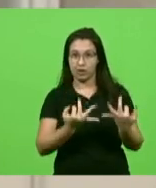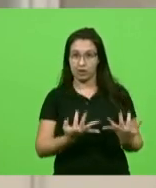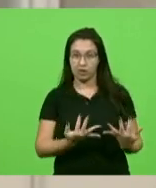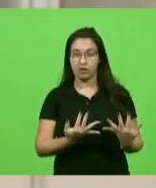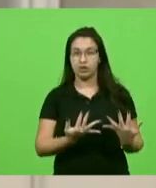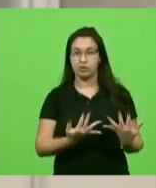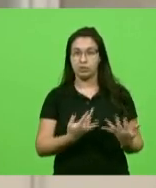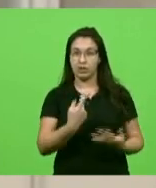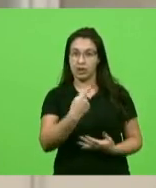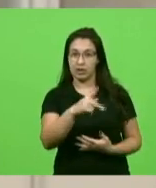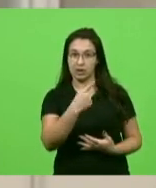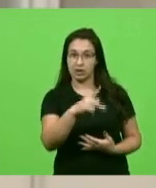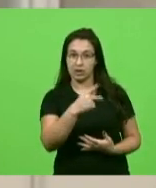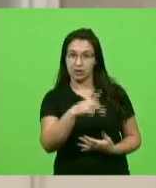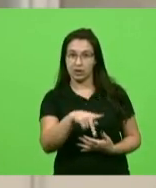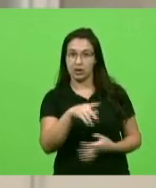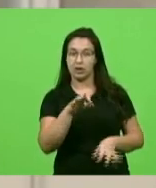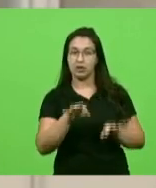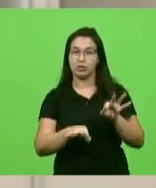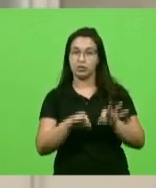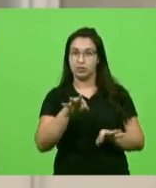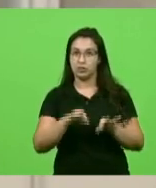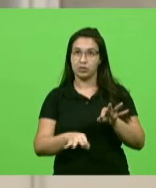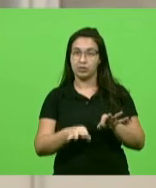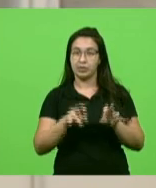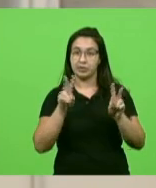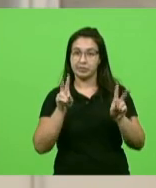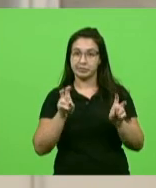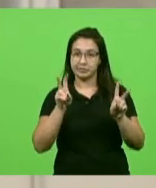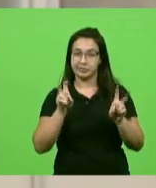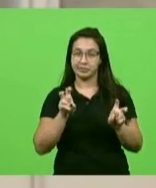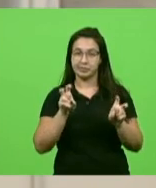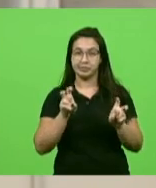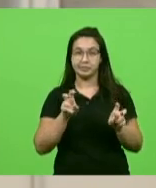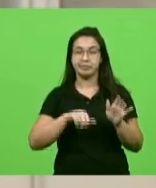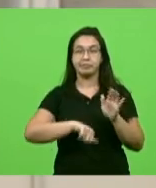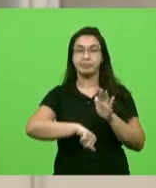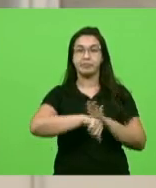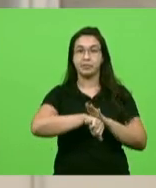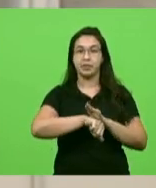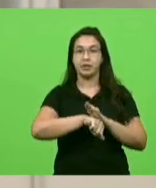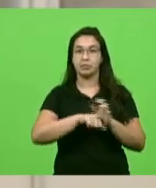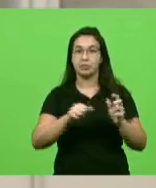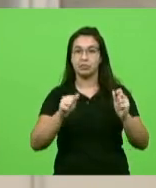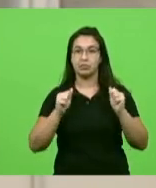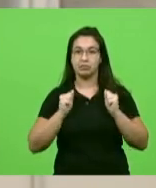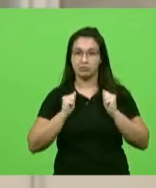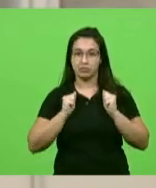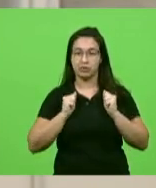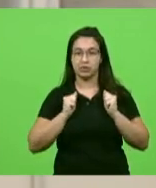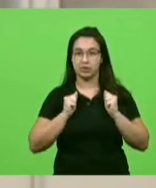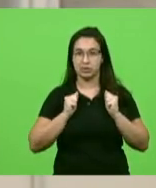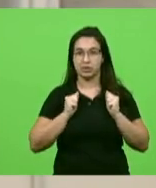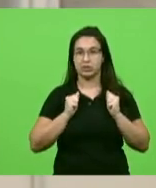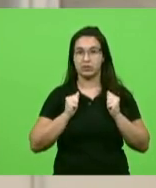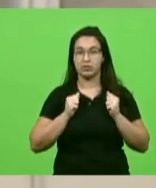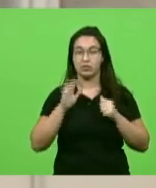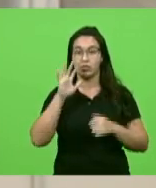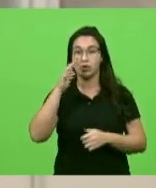eu no julgado por ele aquela tá "no crime omissivo impróprio